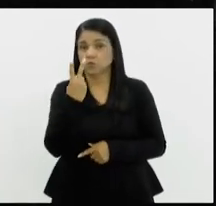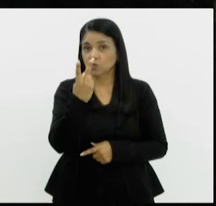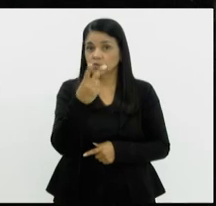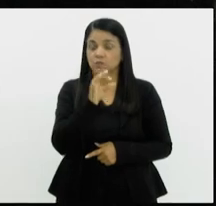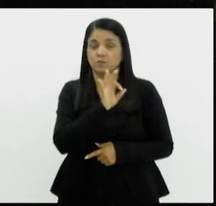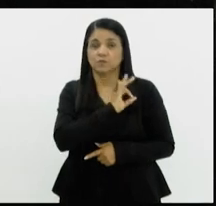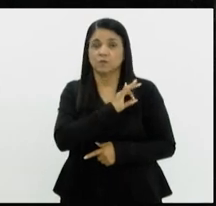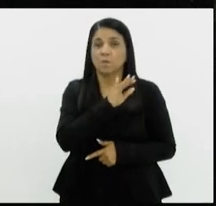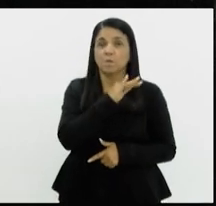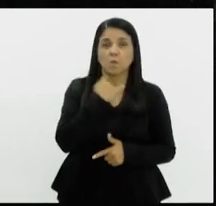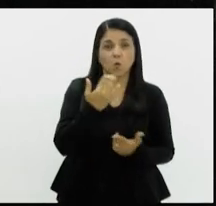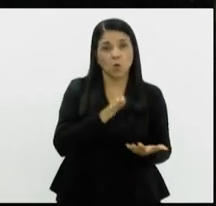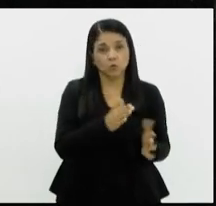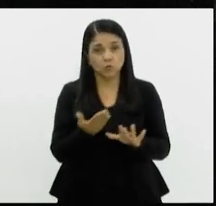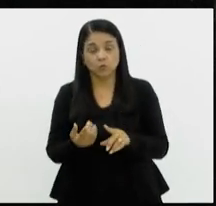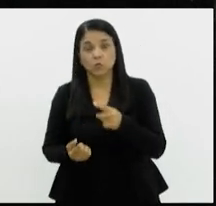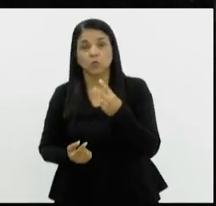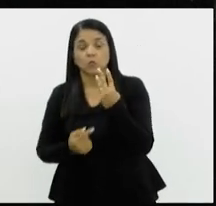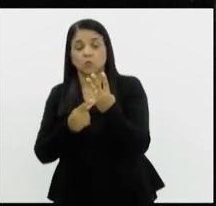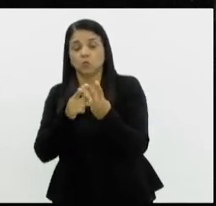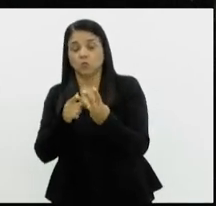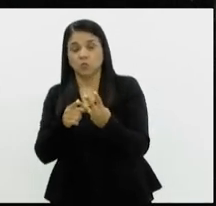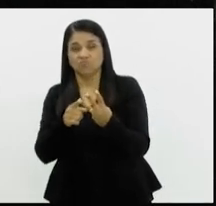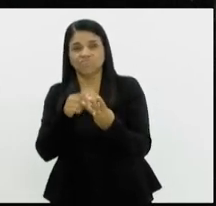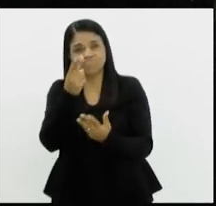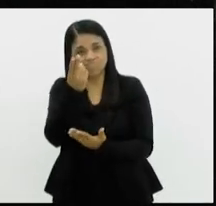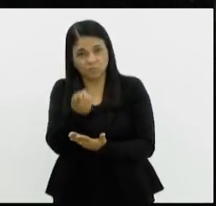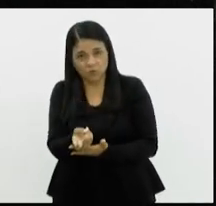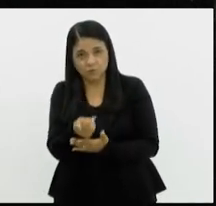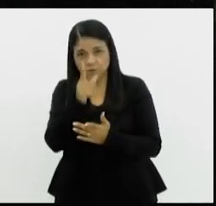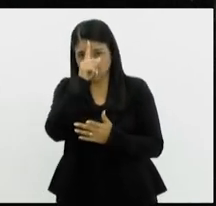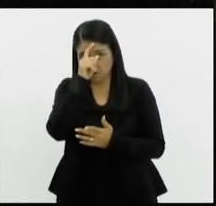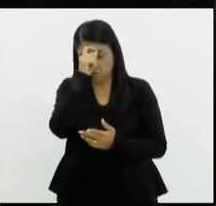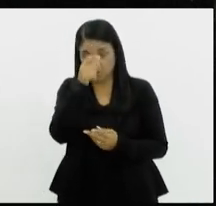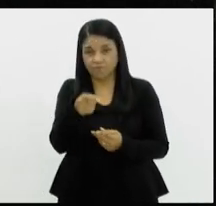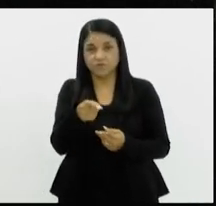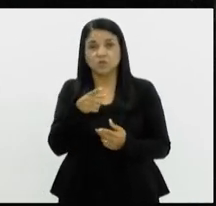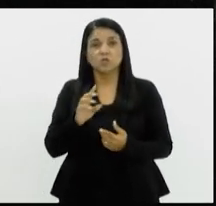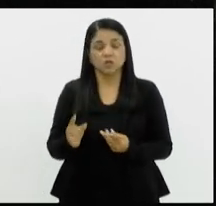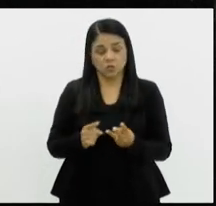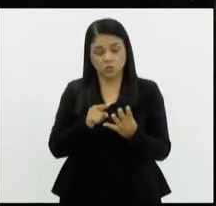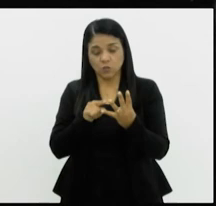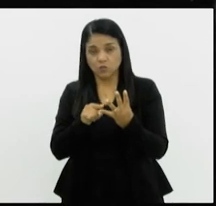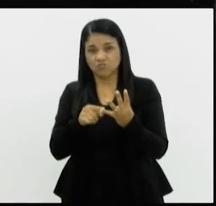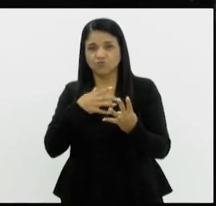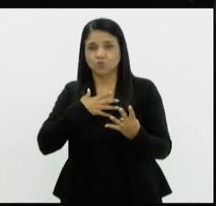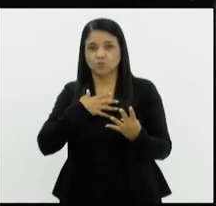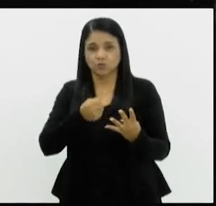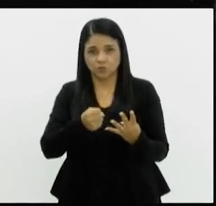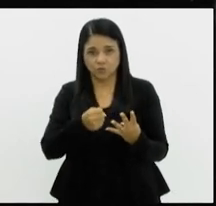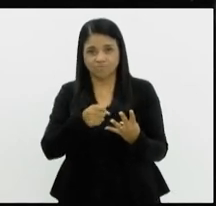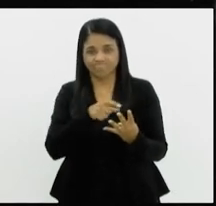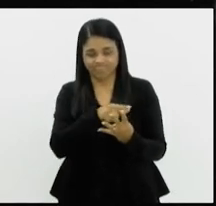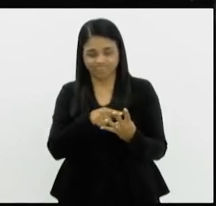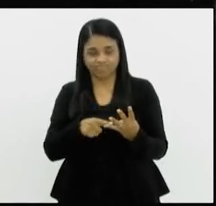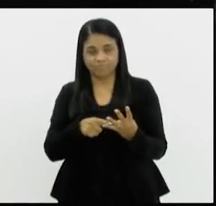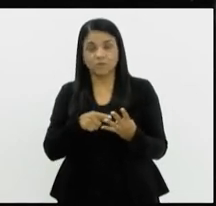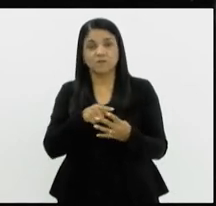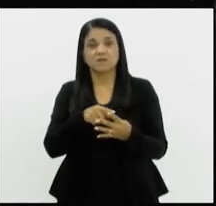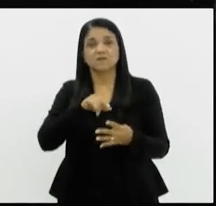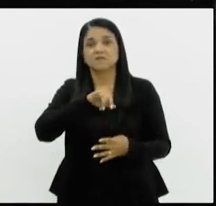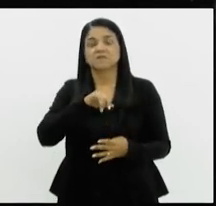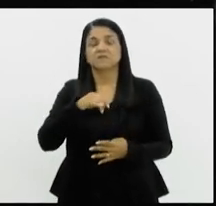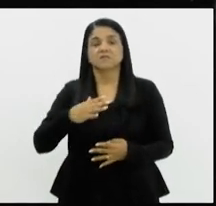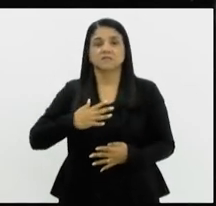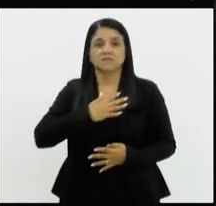gravemente ferido hospitalizado e um suicídio Sargento Gabriel